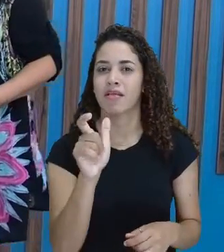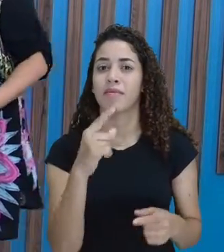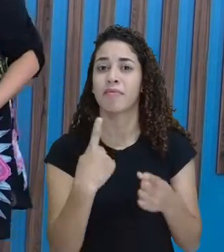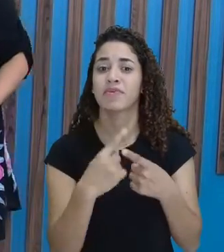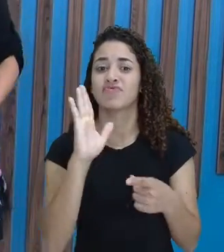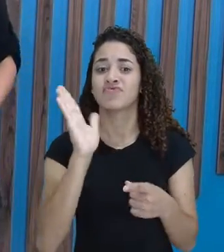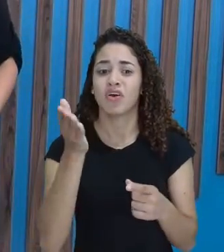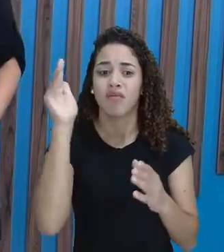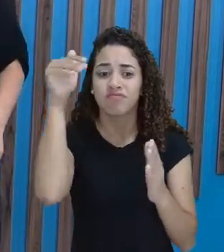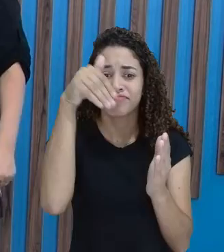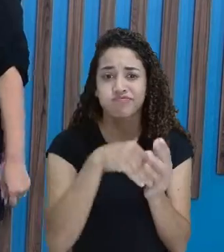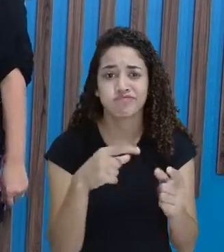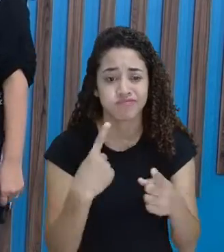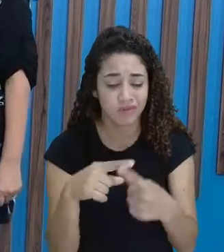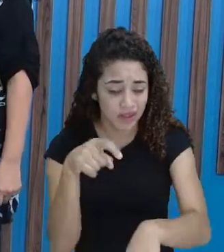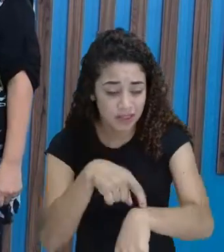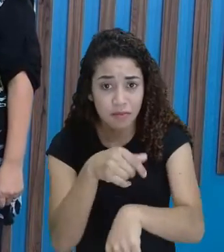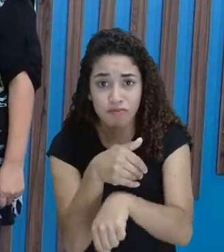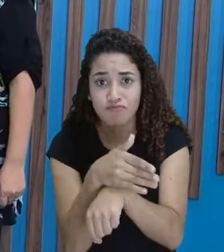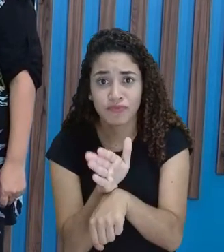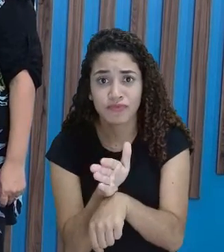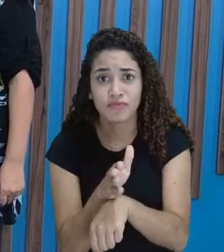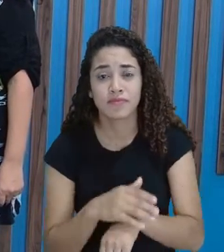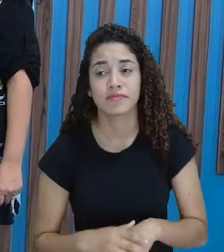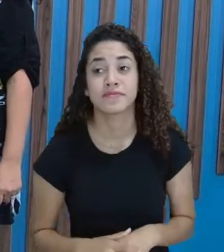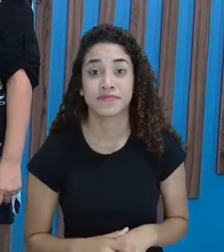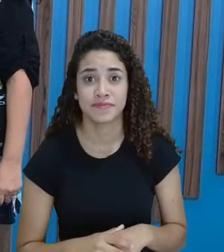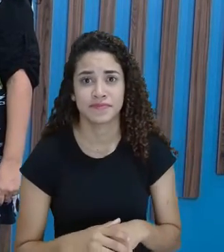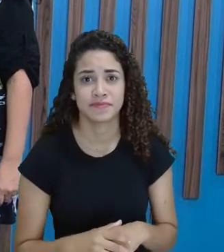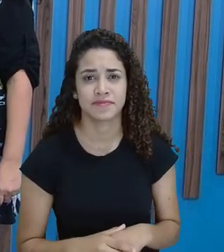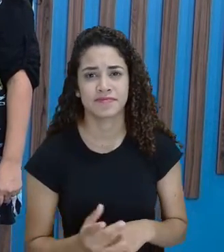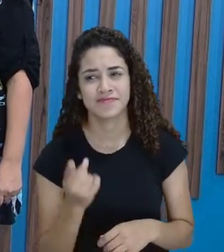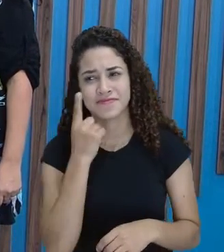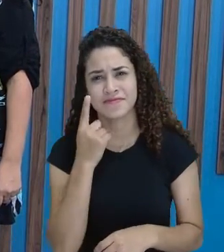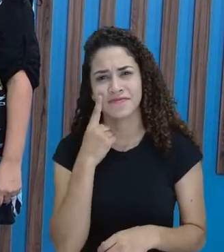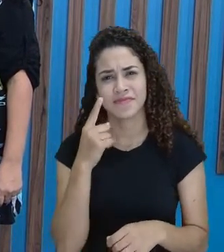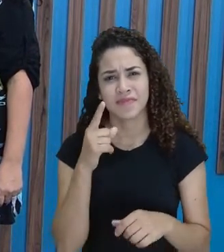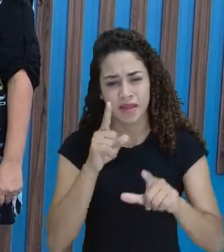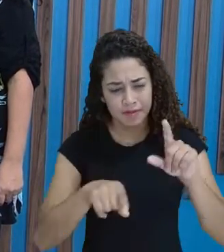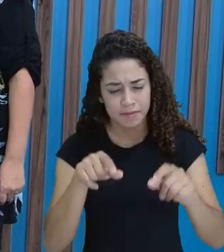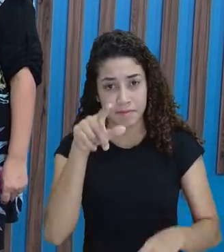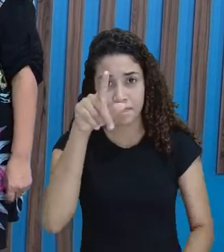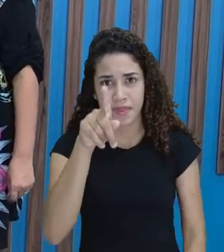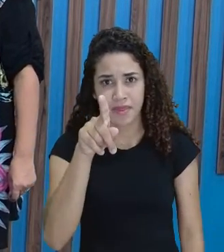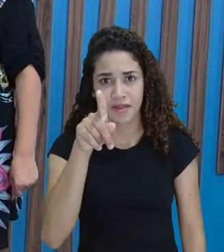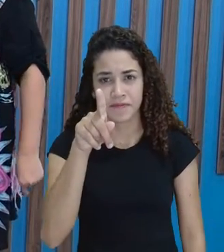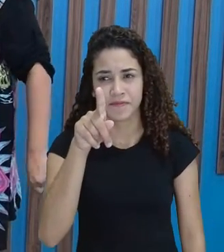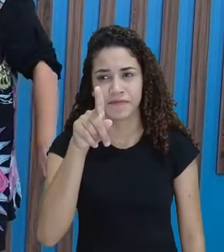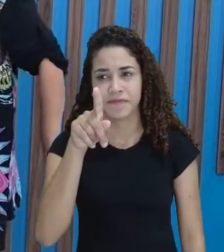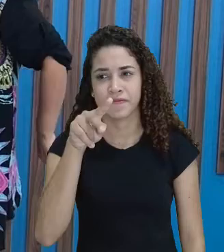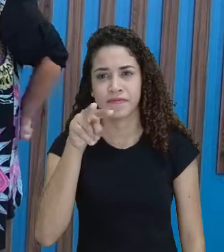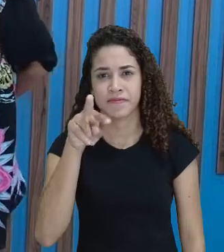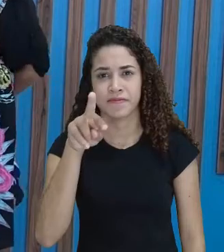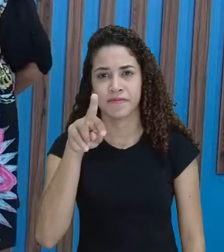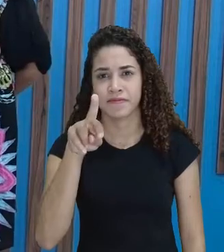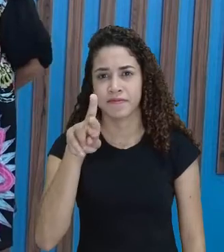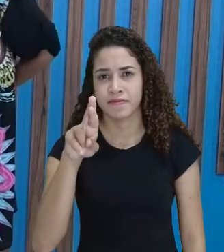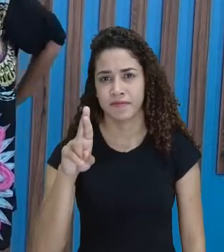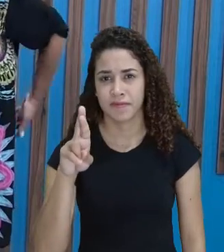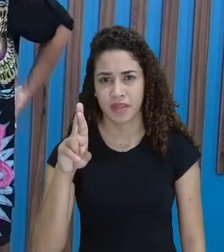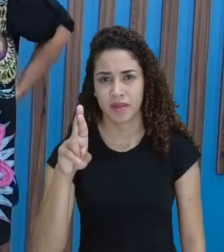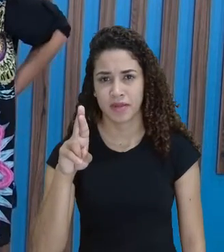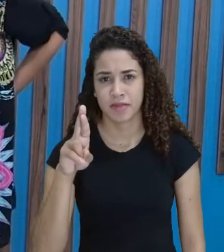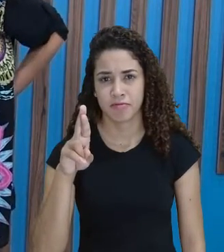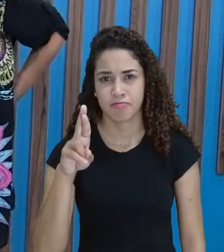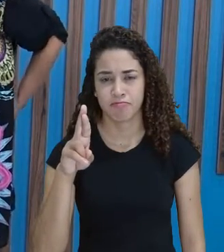né, professora? Sim. Olha aqui, P. E aí? P. PR. Não consegue fazer o som